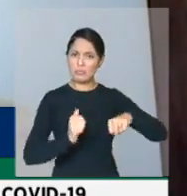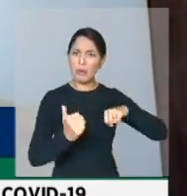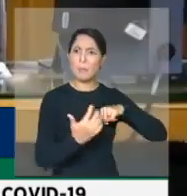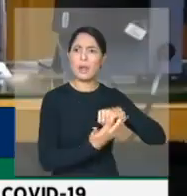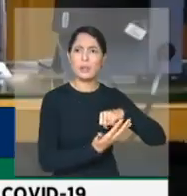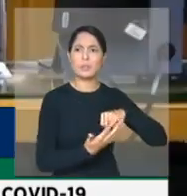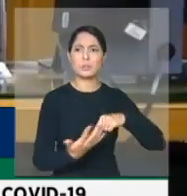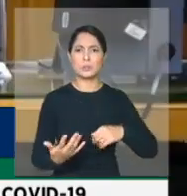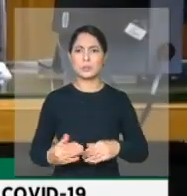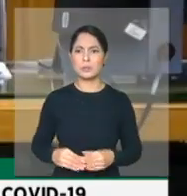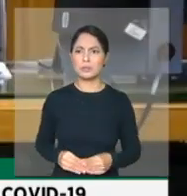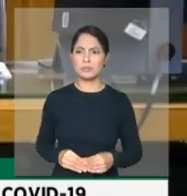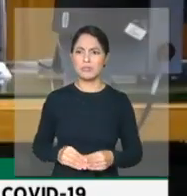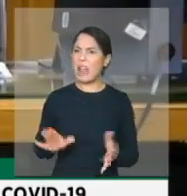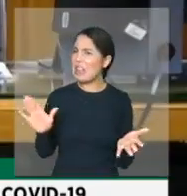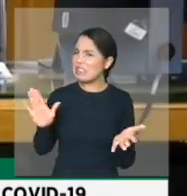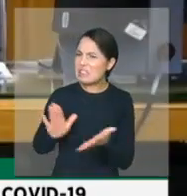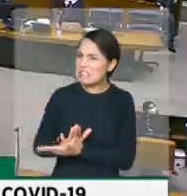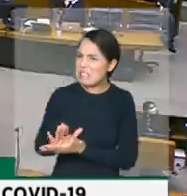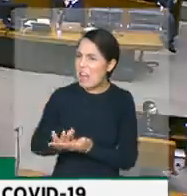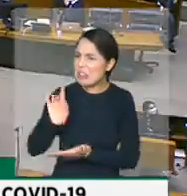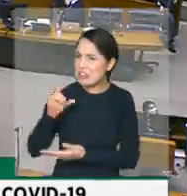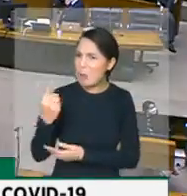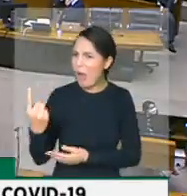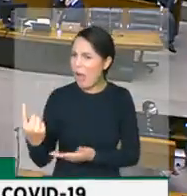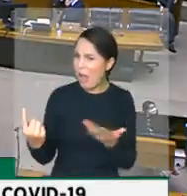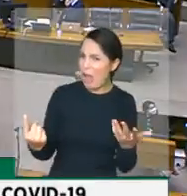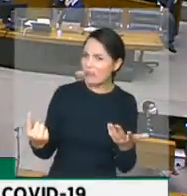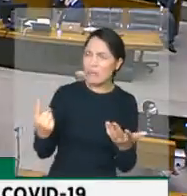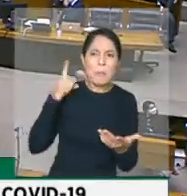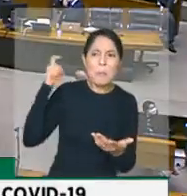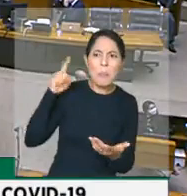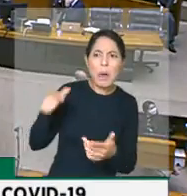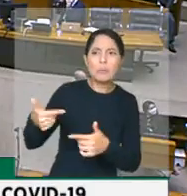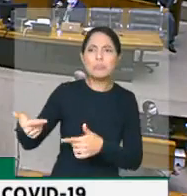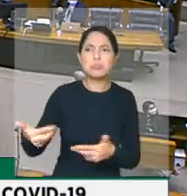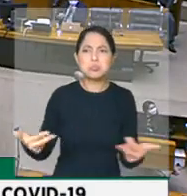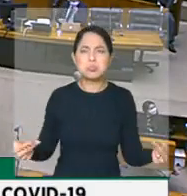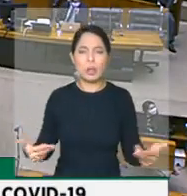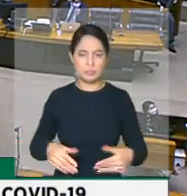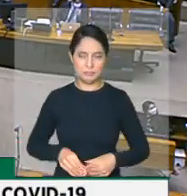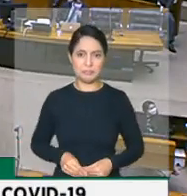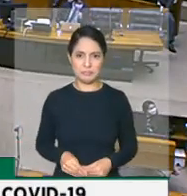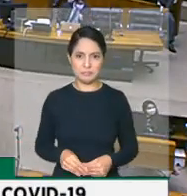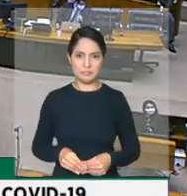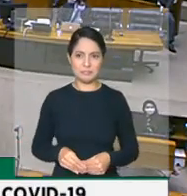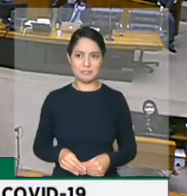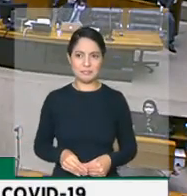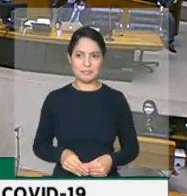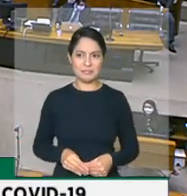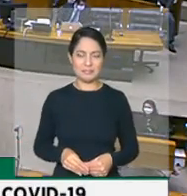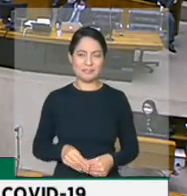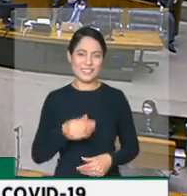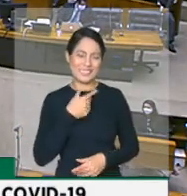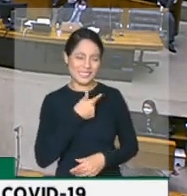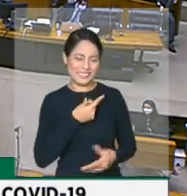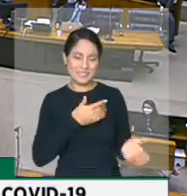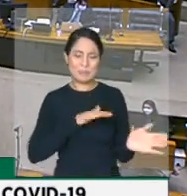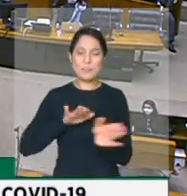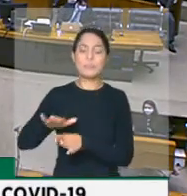nada? Ficou só essa, porque o 1254 Médicos pelo Brasil também. Os projetos de